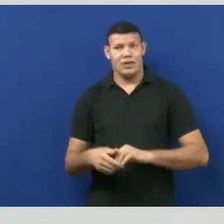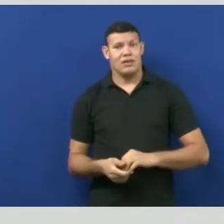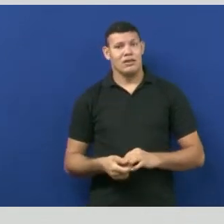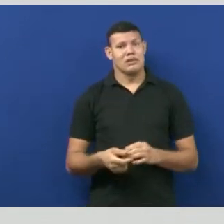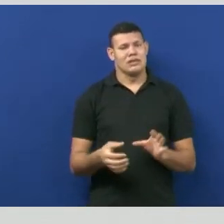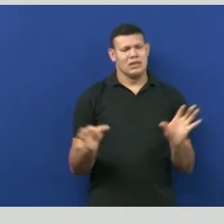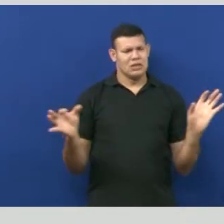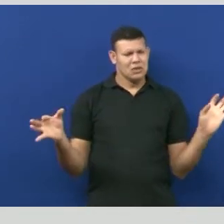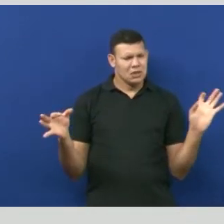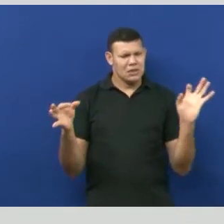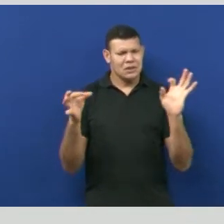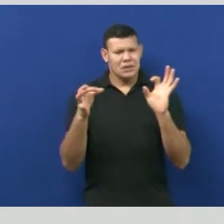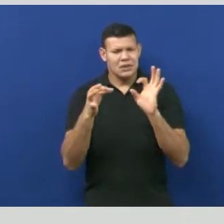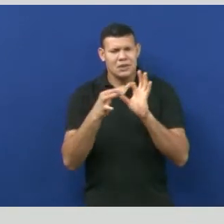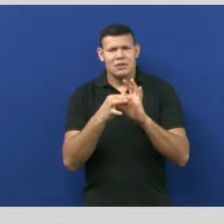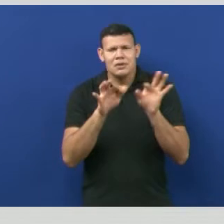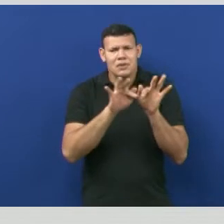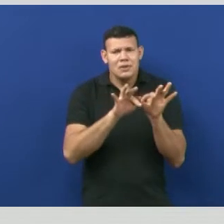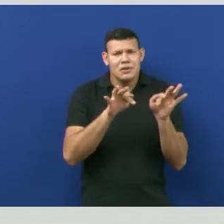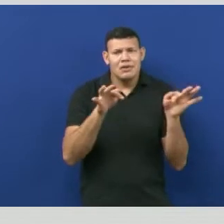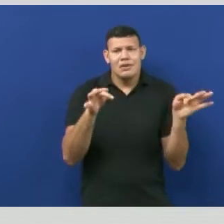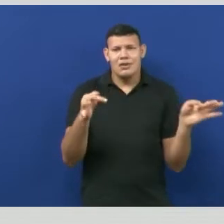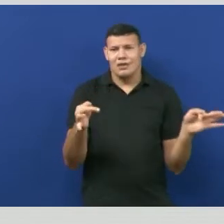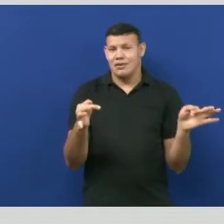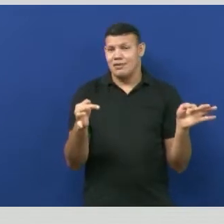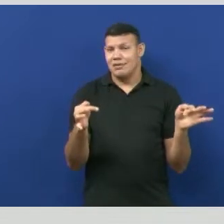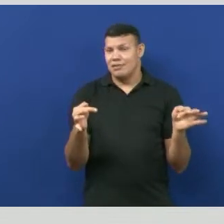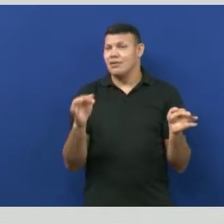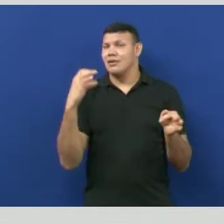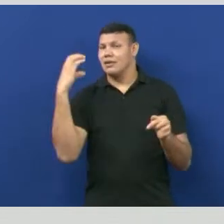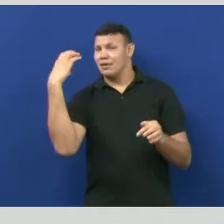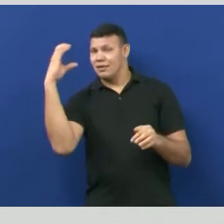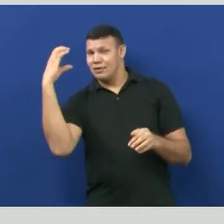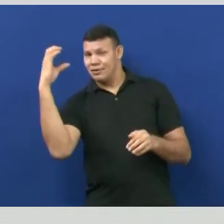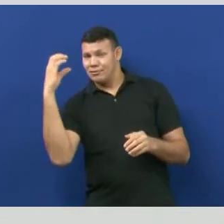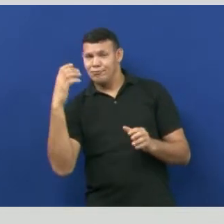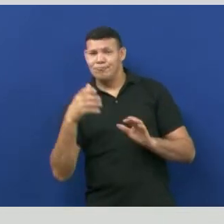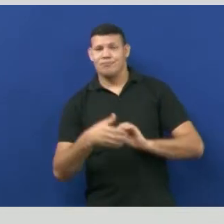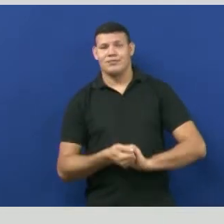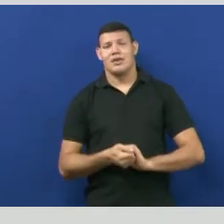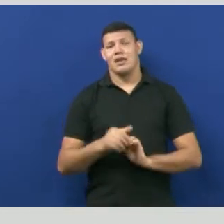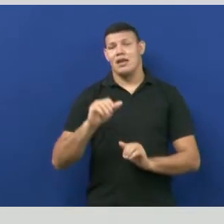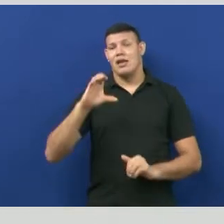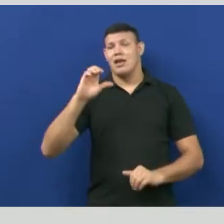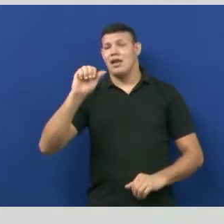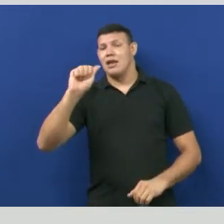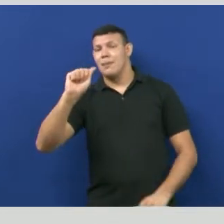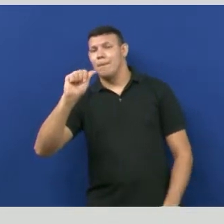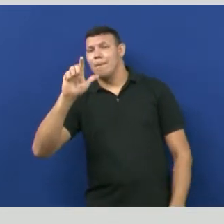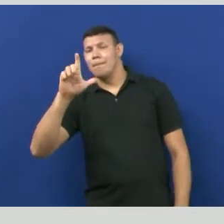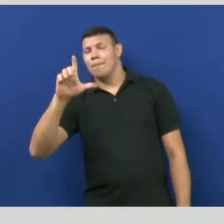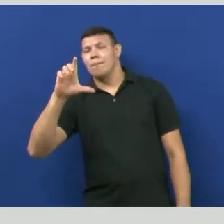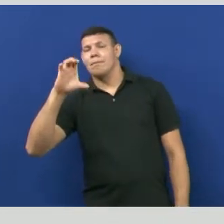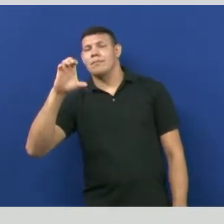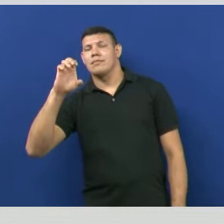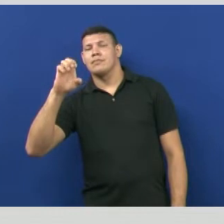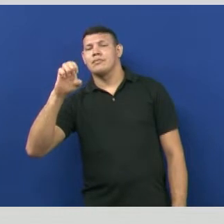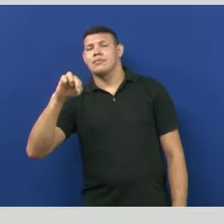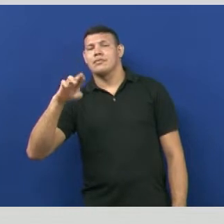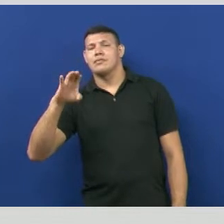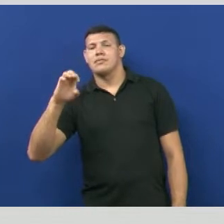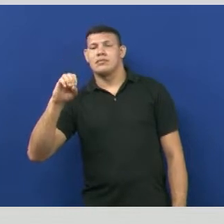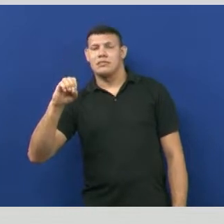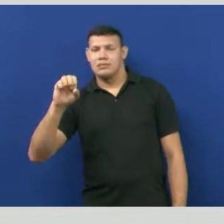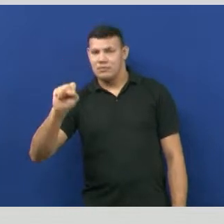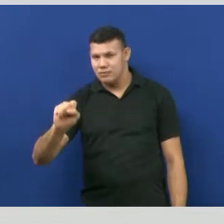ligações simples a partir do carbono. Já os alcenos possuem ligações duplas e menos